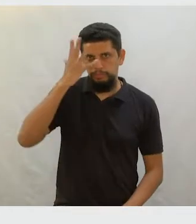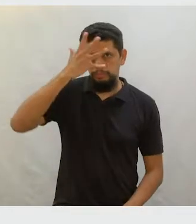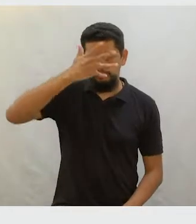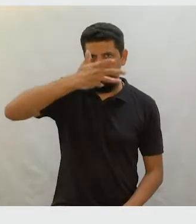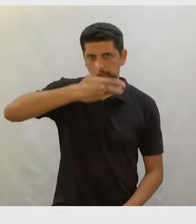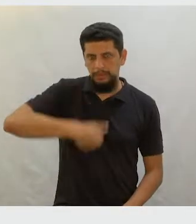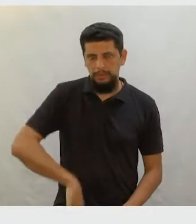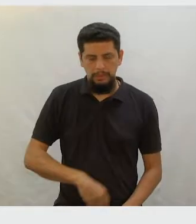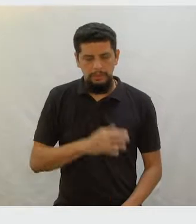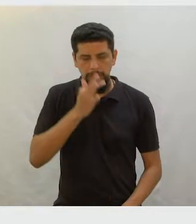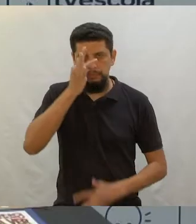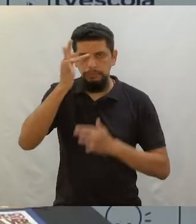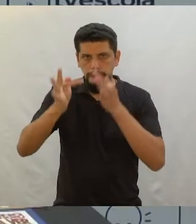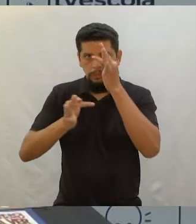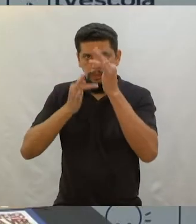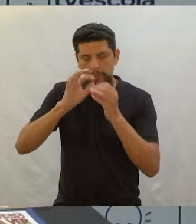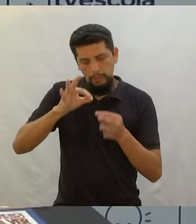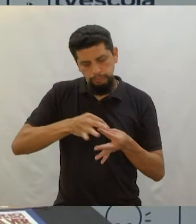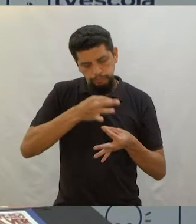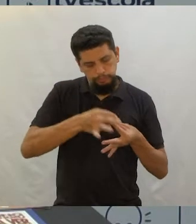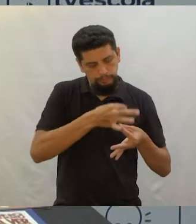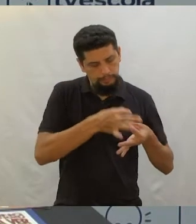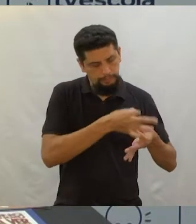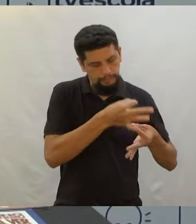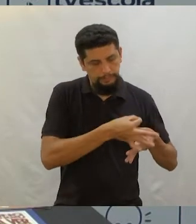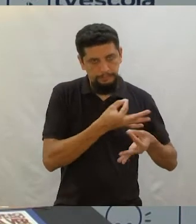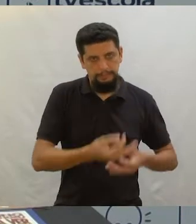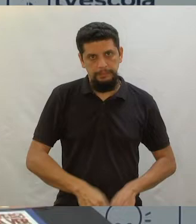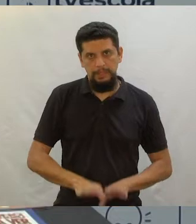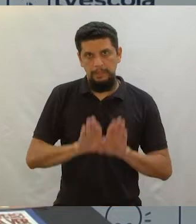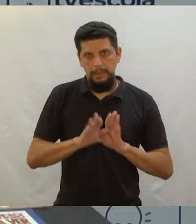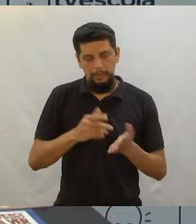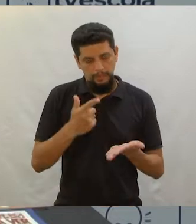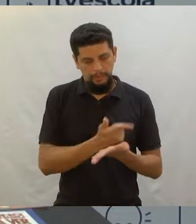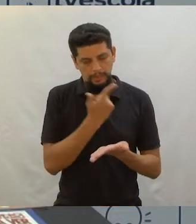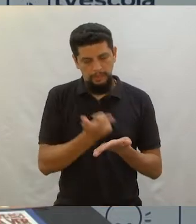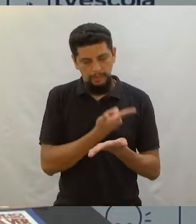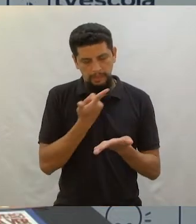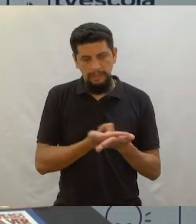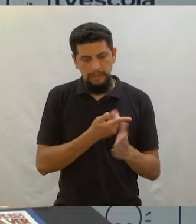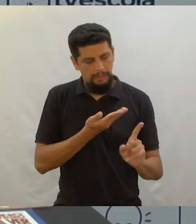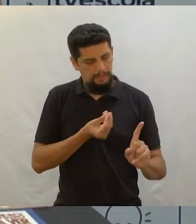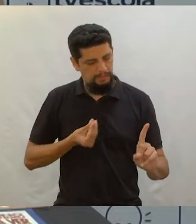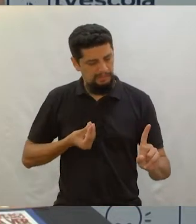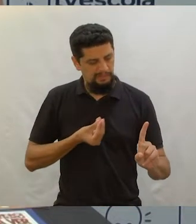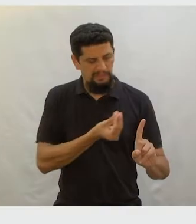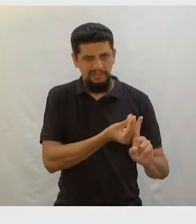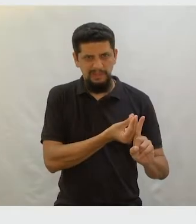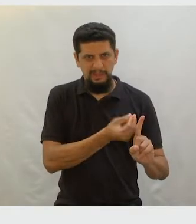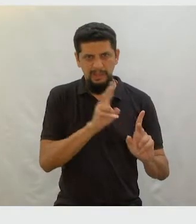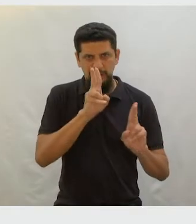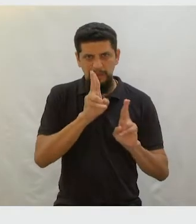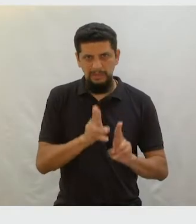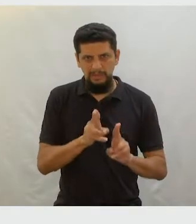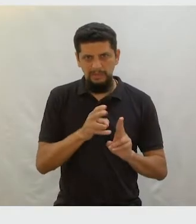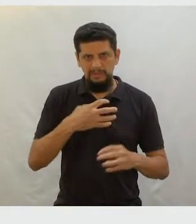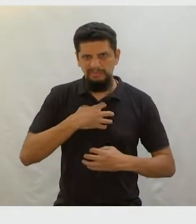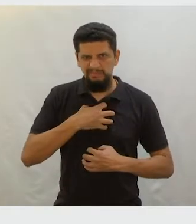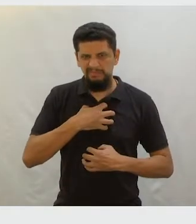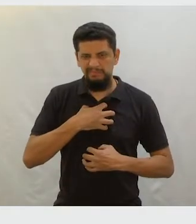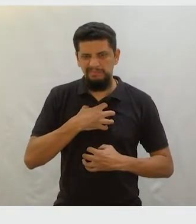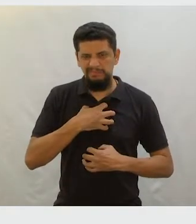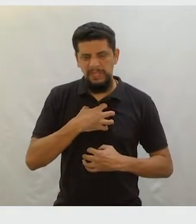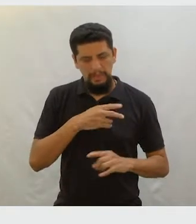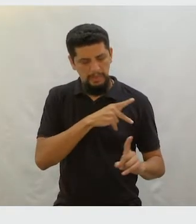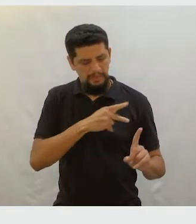cetim com flores e Bordados mas os livros que davam para ele do mesmo jeito que os